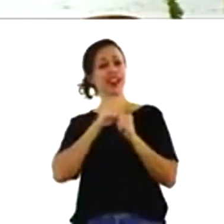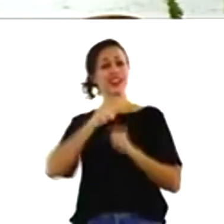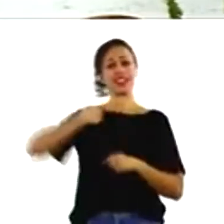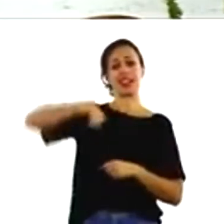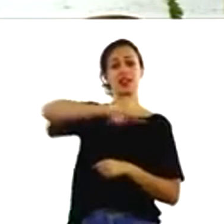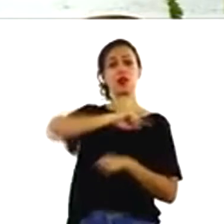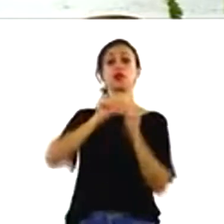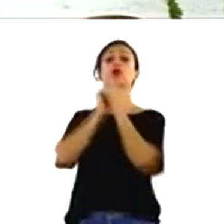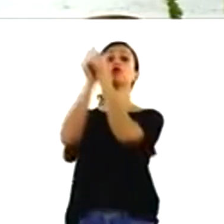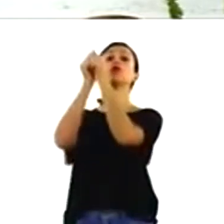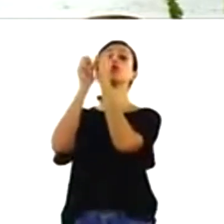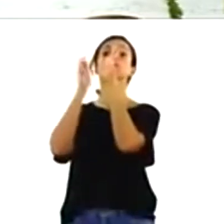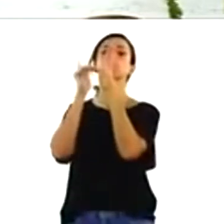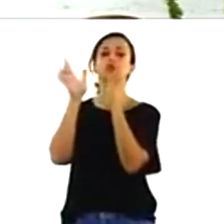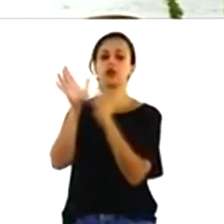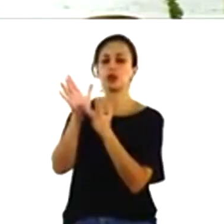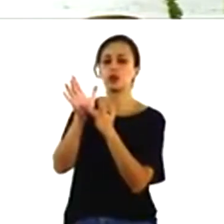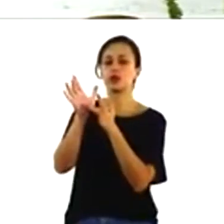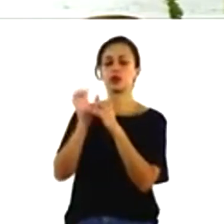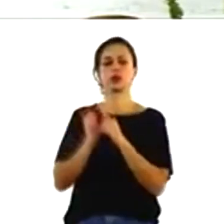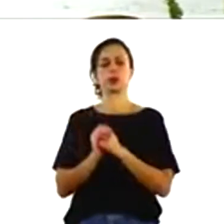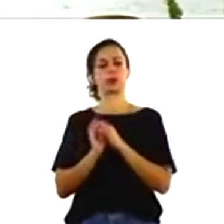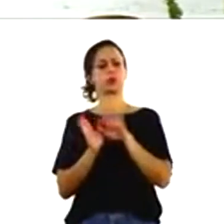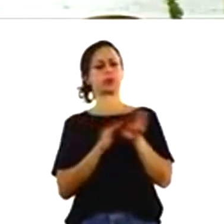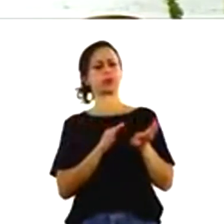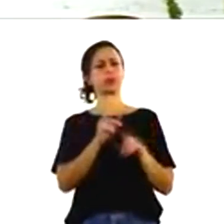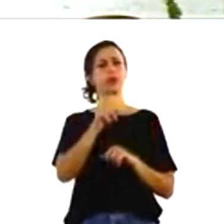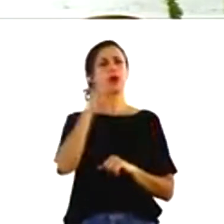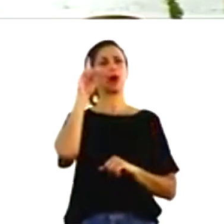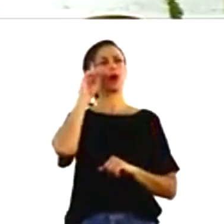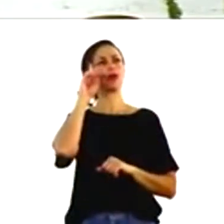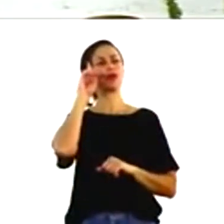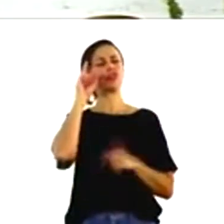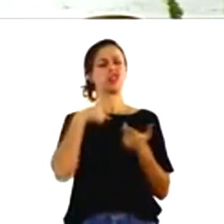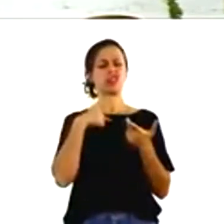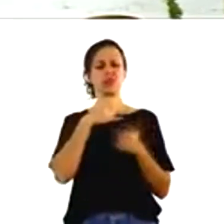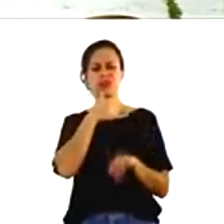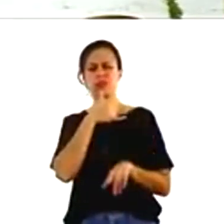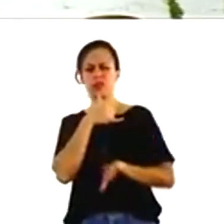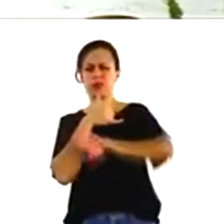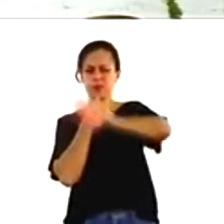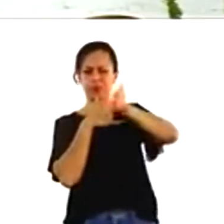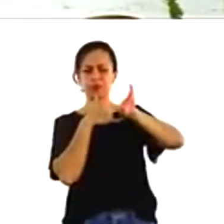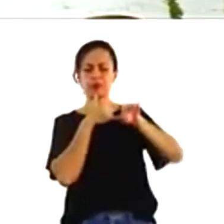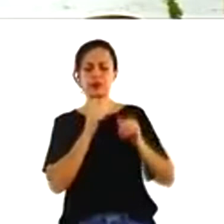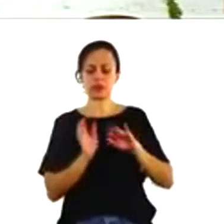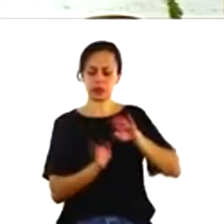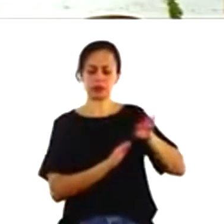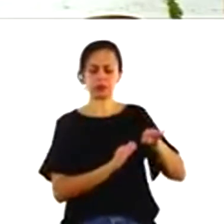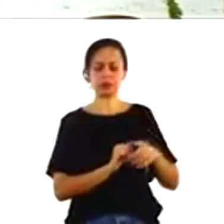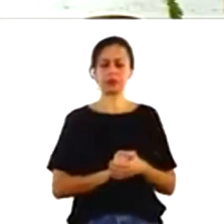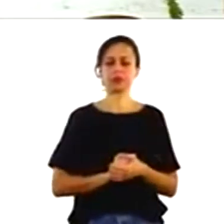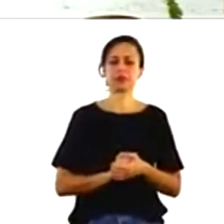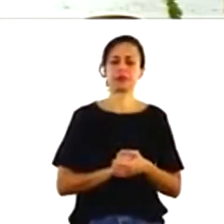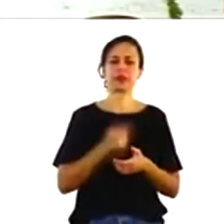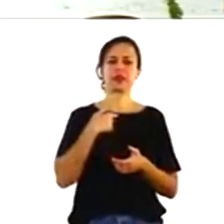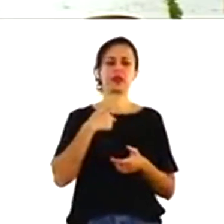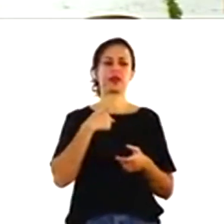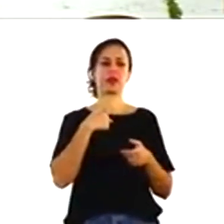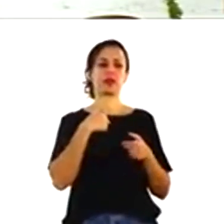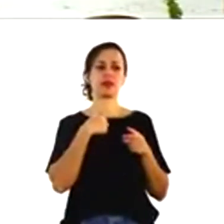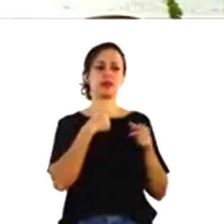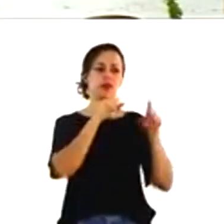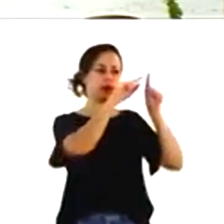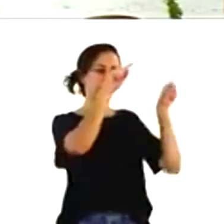Um dia desse eu fiquei tão entristecido, triste mesmo, de ouvir pelo rádio